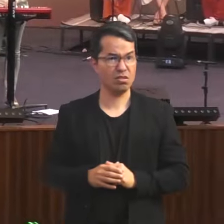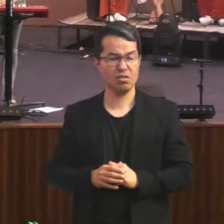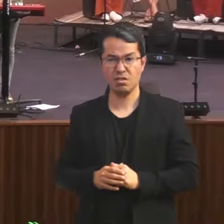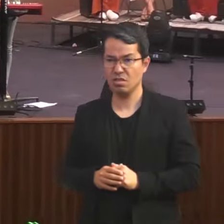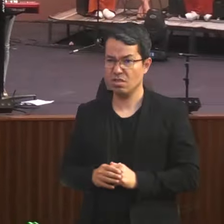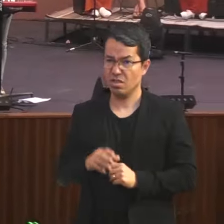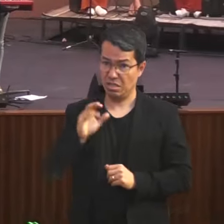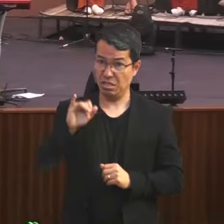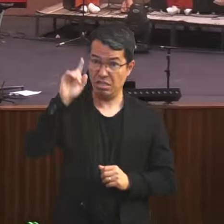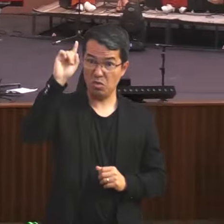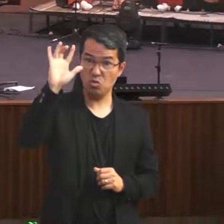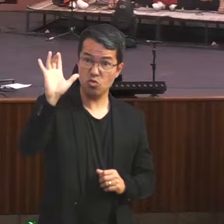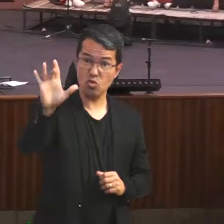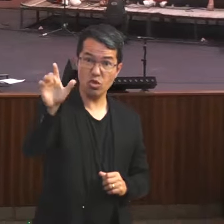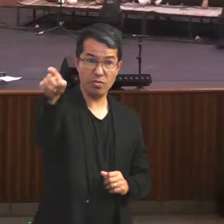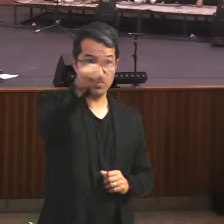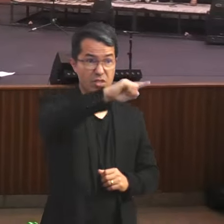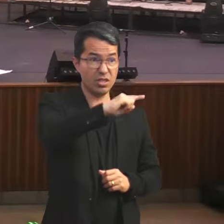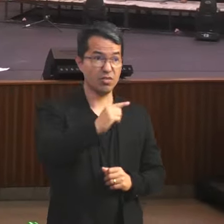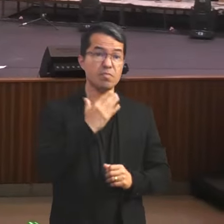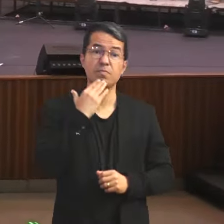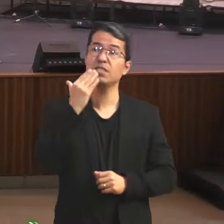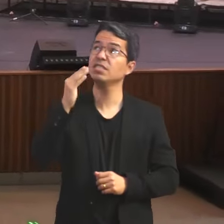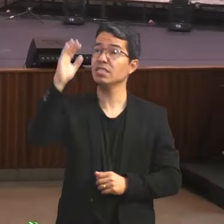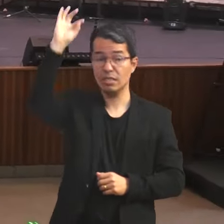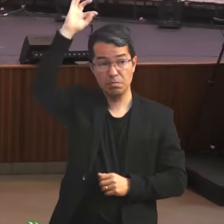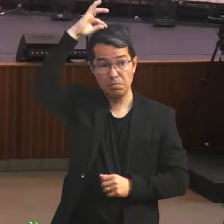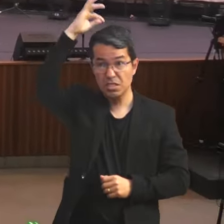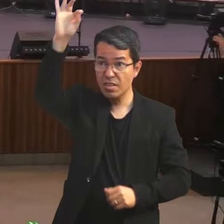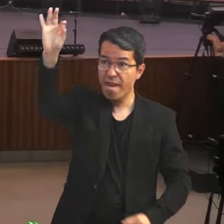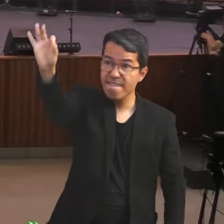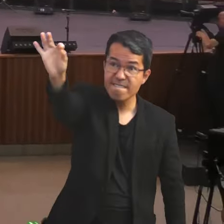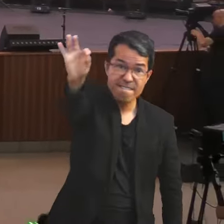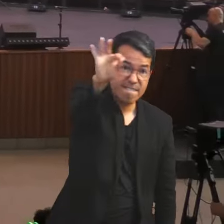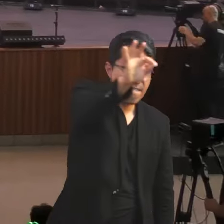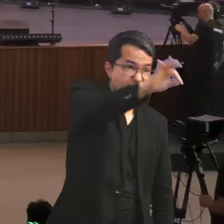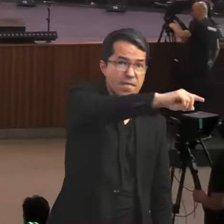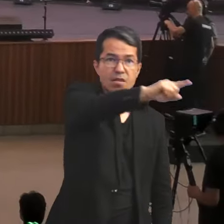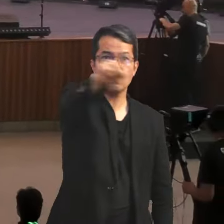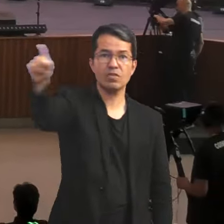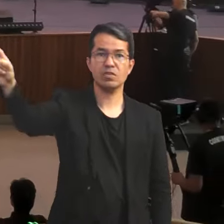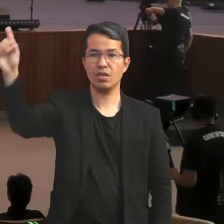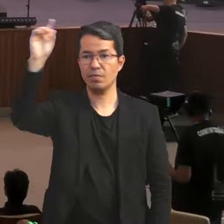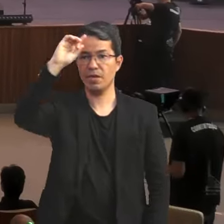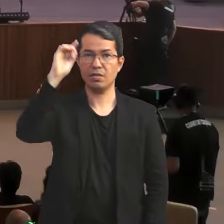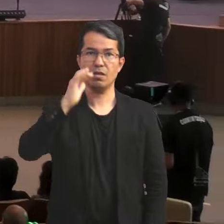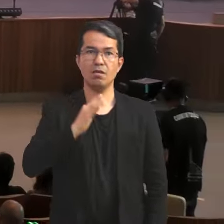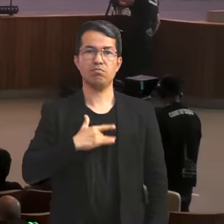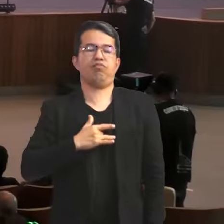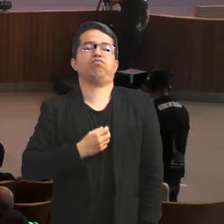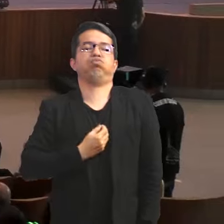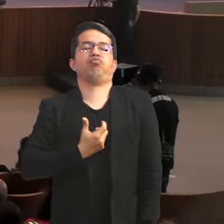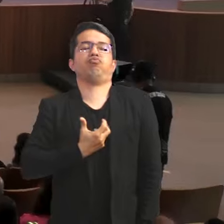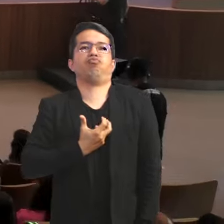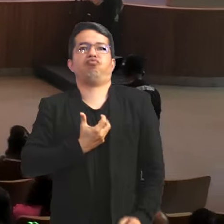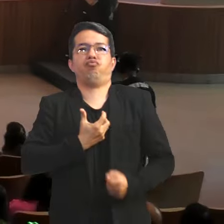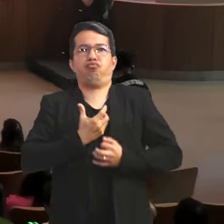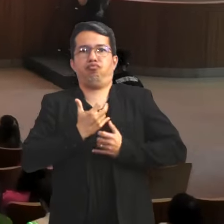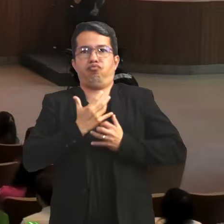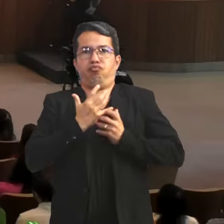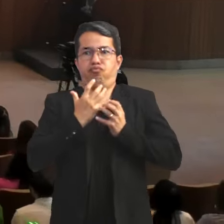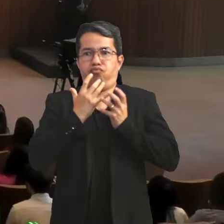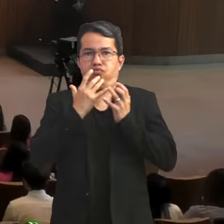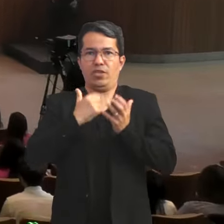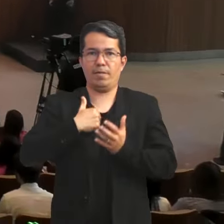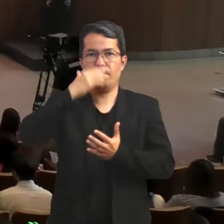eu vou orar para que o Espírito Santo seja derramado na tua vida e ele te provoque nesse sentido e eu creio nos